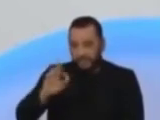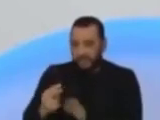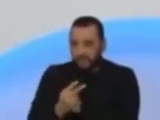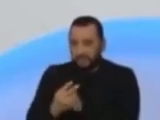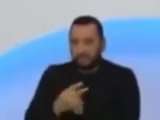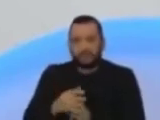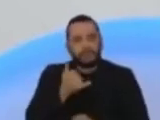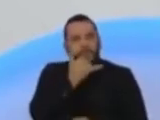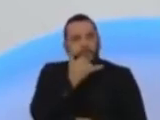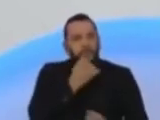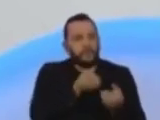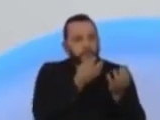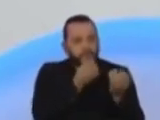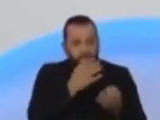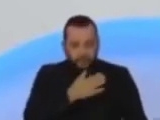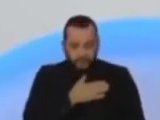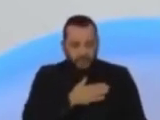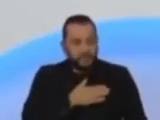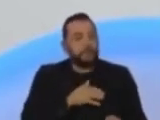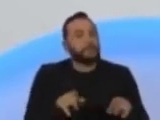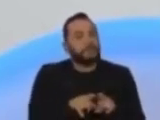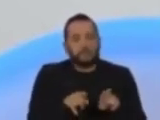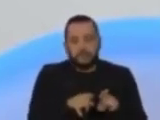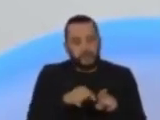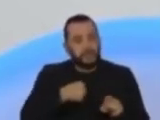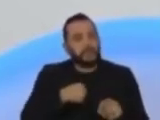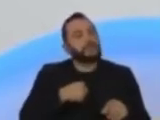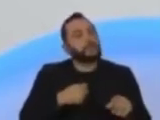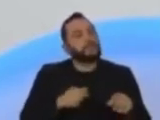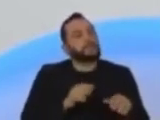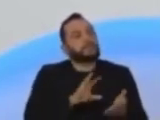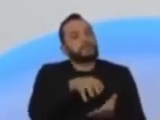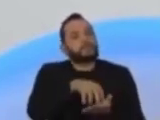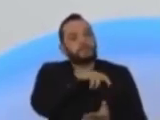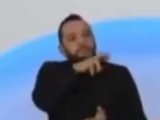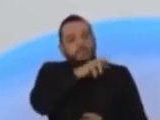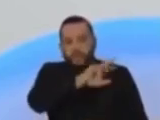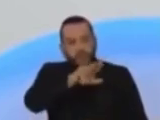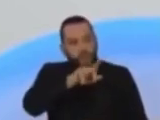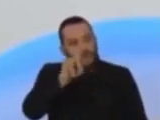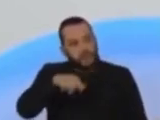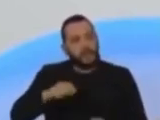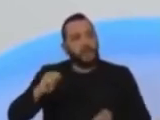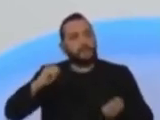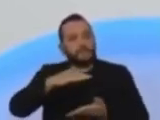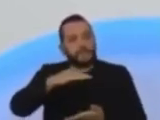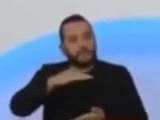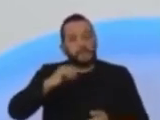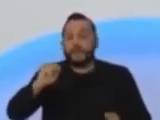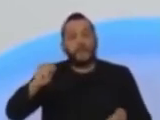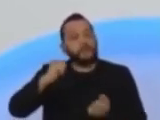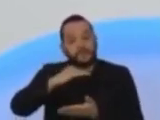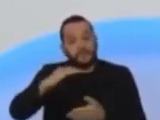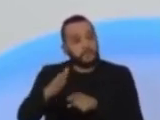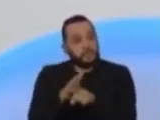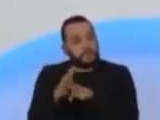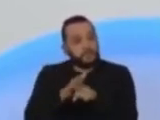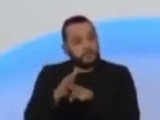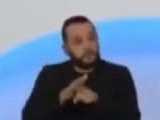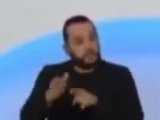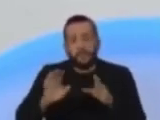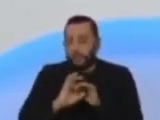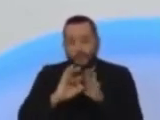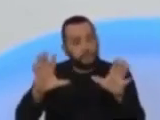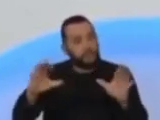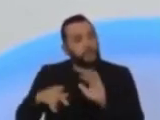primeiro os dados não são meus nem no Butantã São da Anvisa Quem fez o estudo para homologar e validar a Corona vá que foi